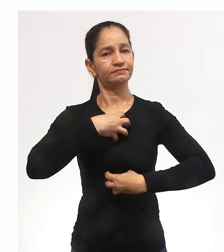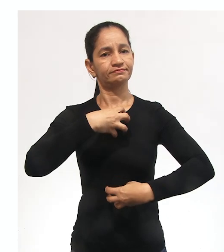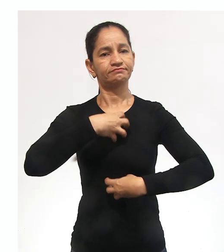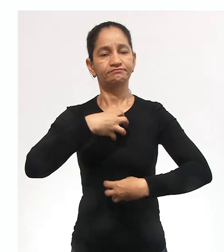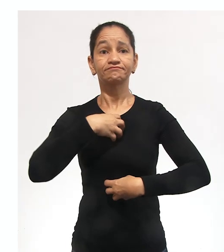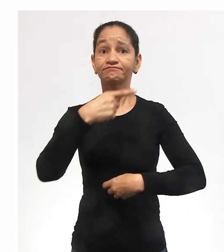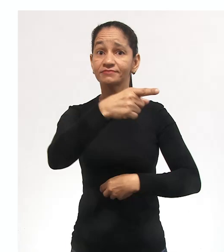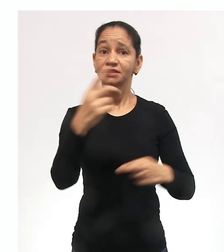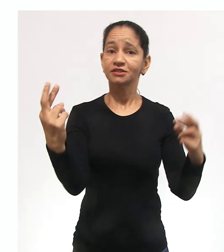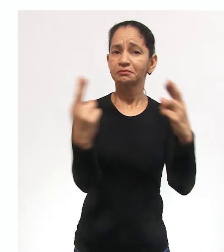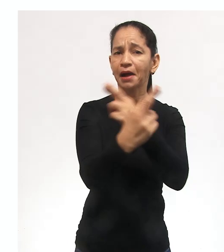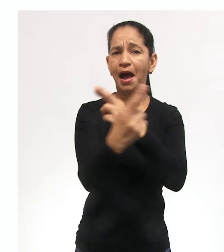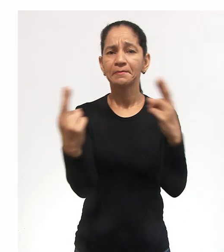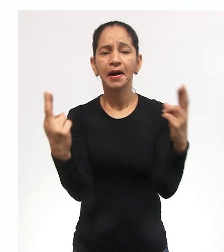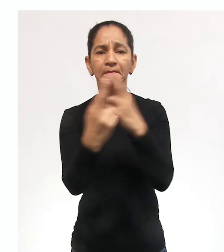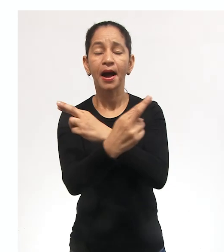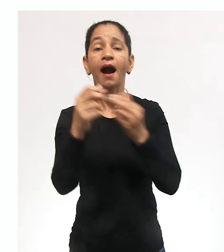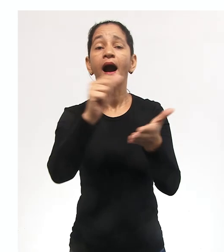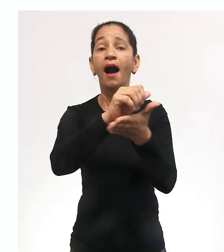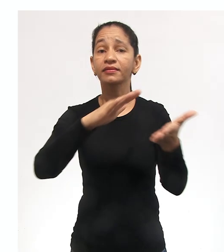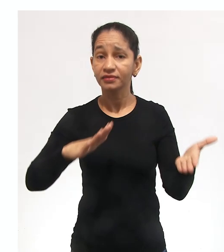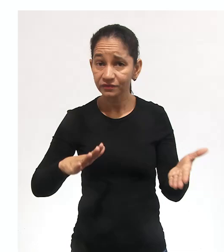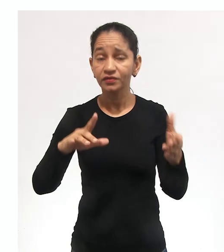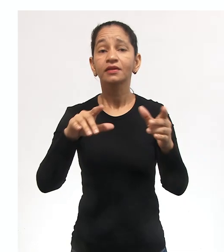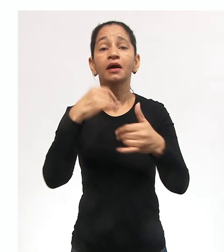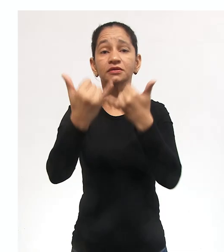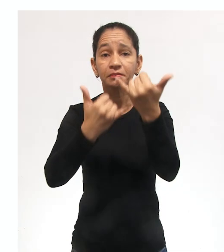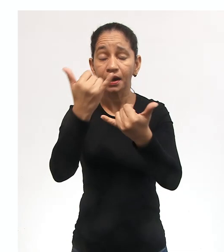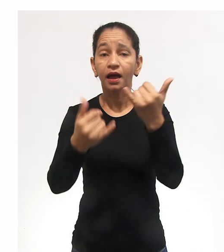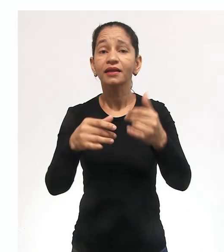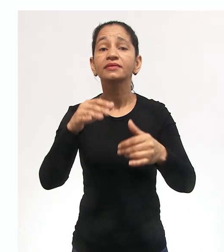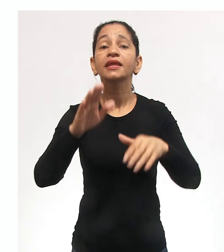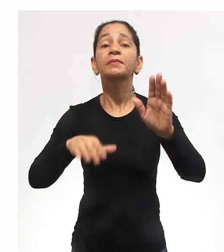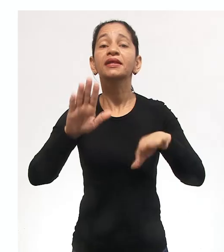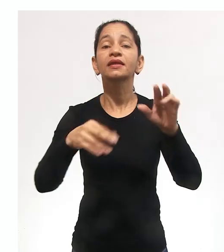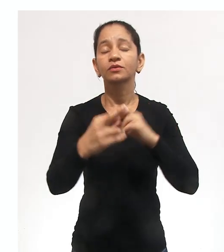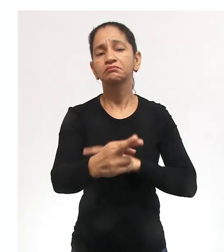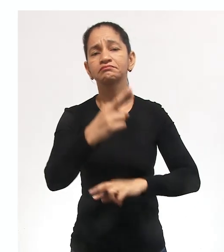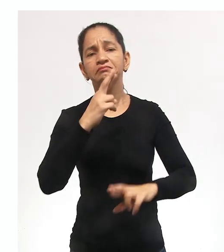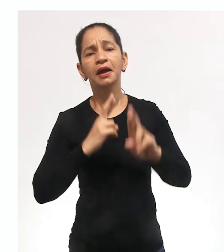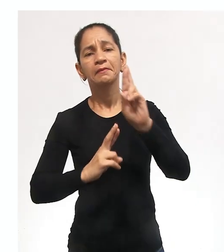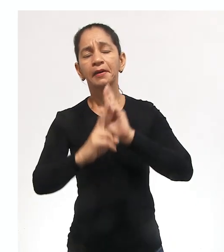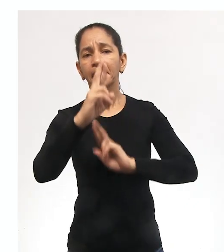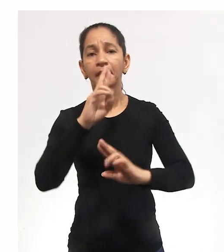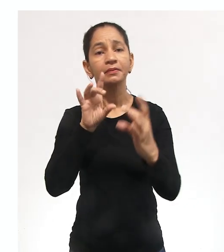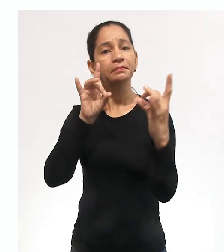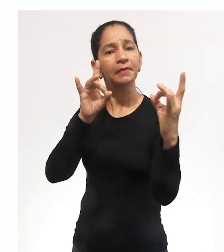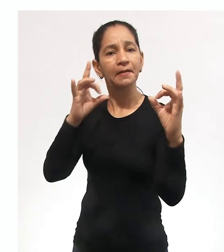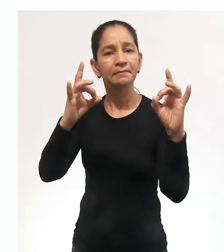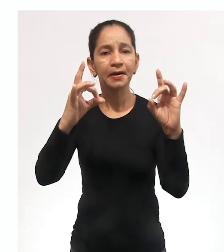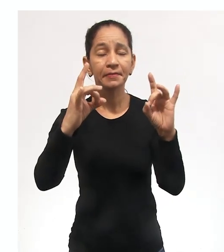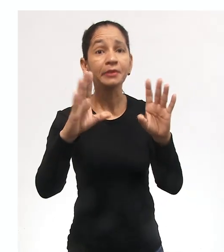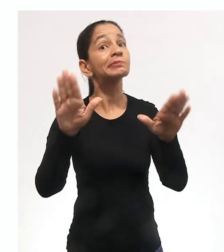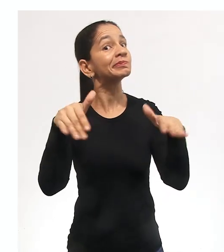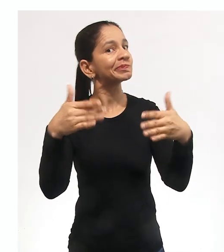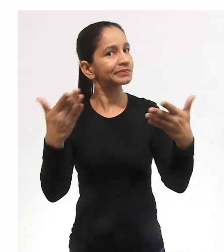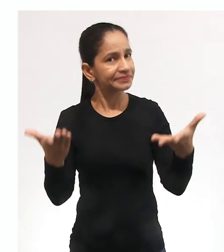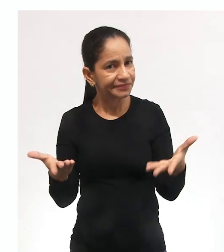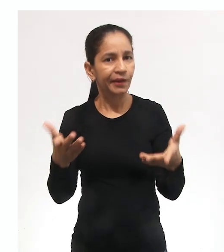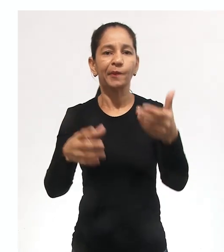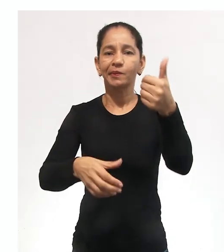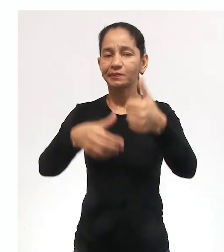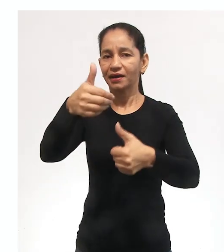se relacionou com a atividade, as respostas obtidas no processo de aprendizagem. Durante as